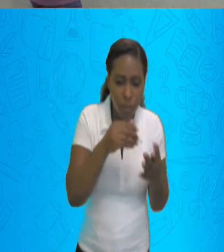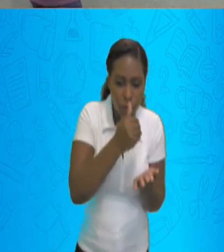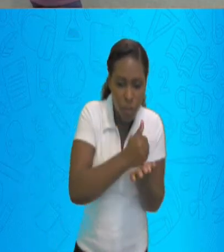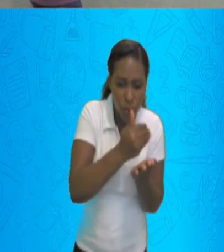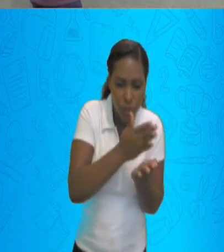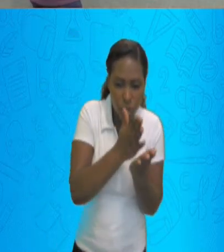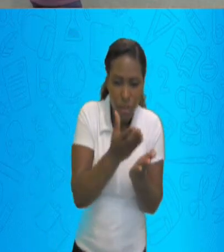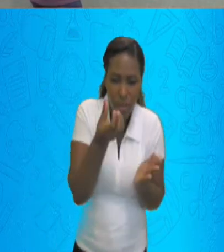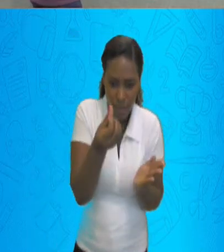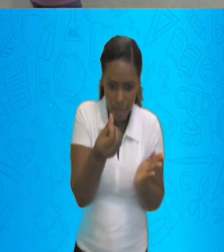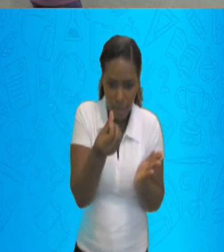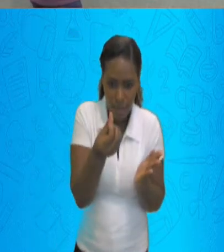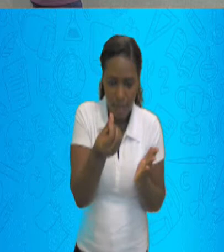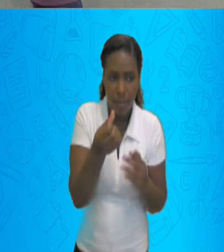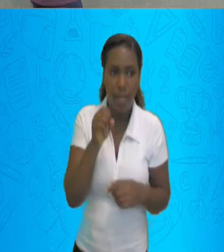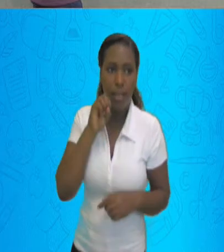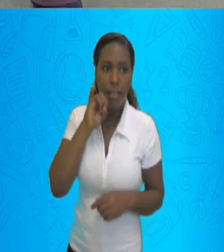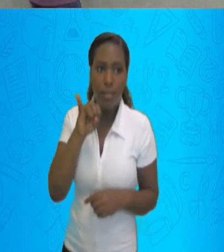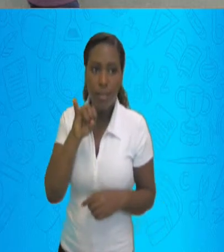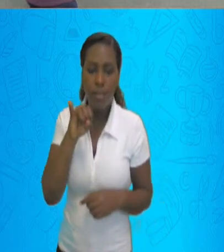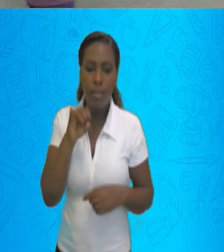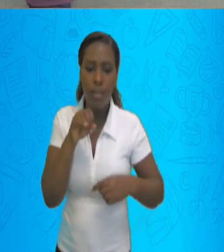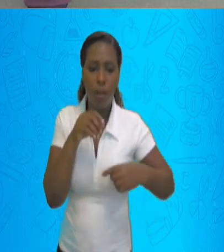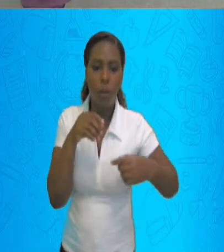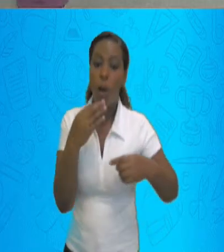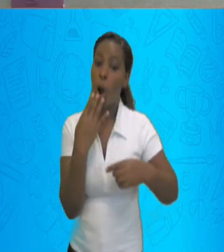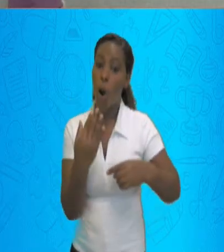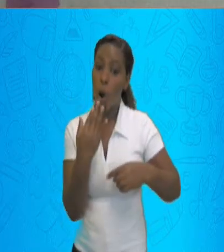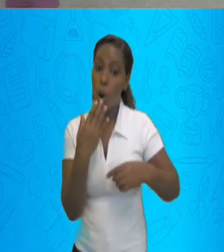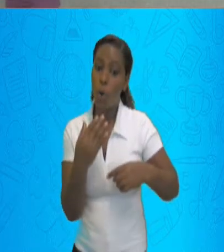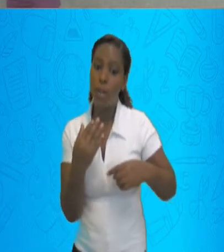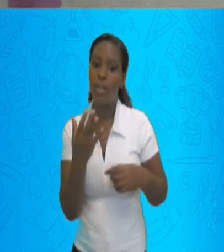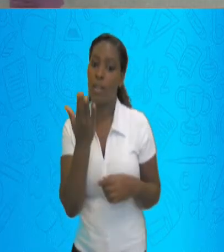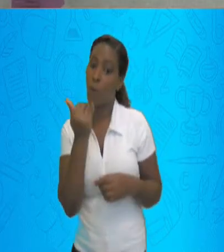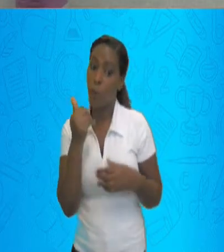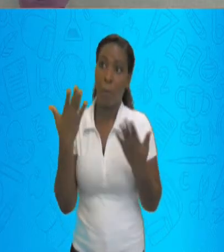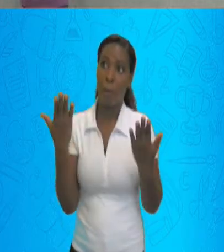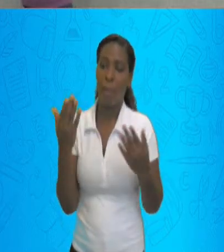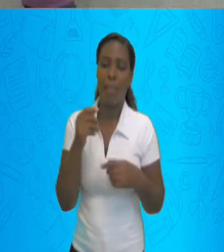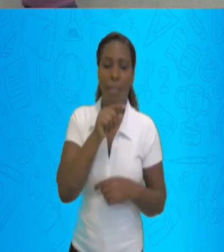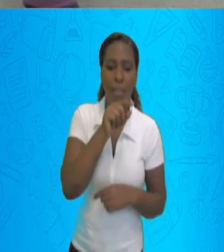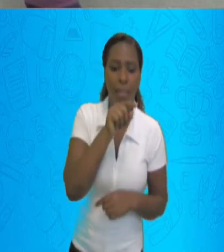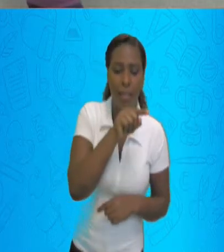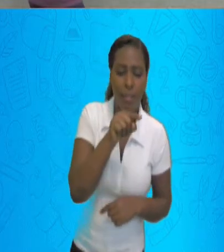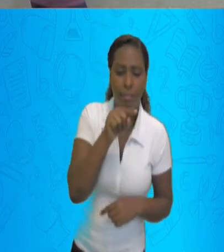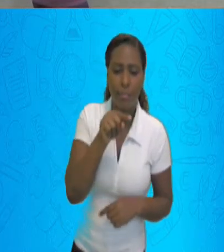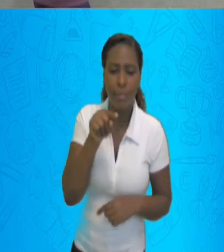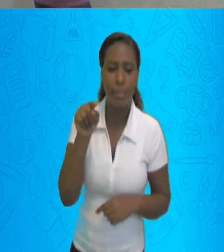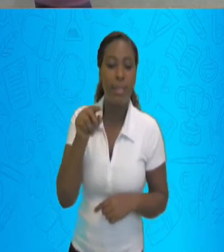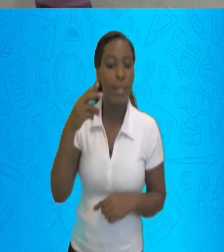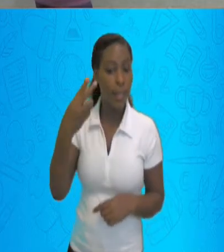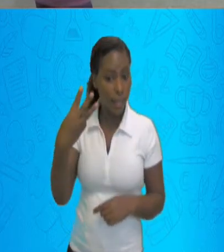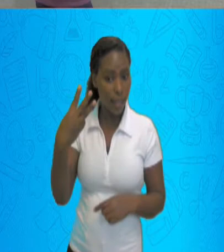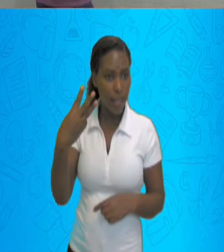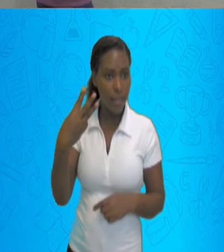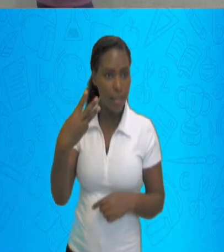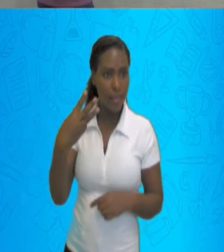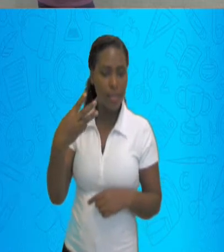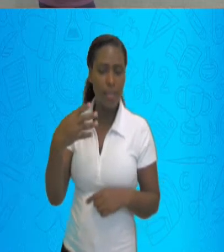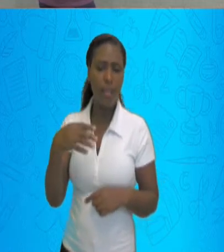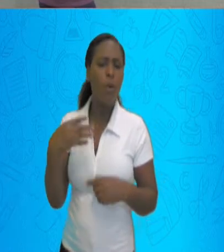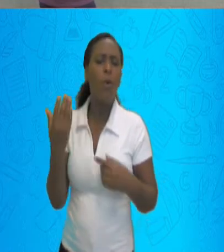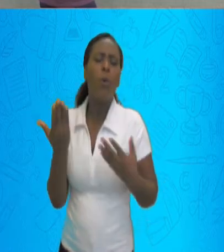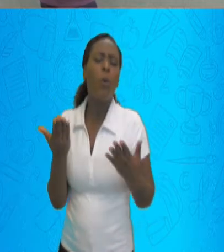ou retirarmos 3 partes dessa fração, qual é a fração que eu tenho? Ela foi dividida em 6